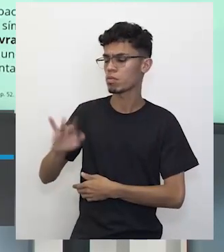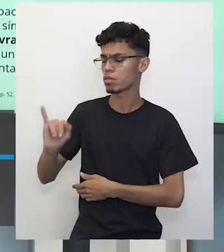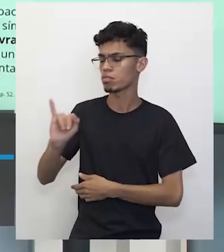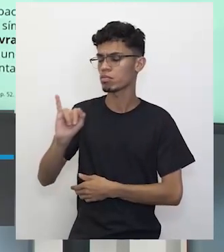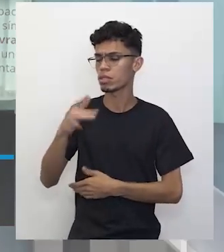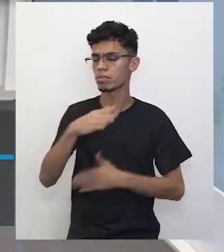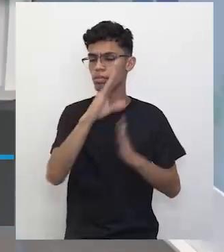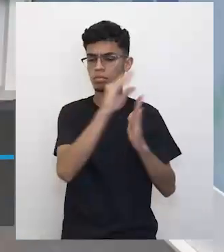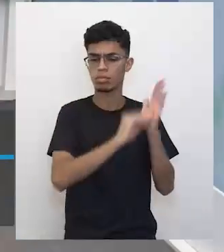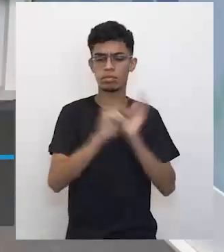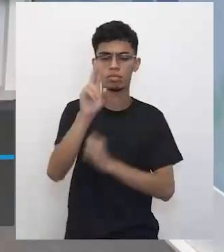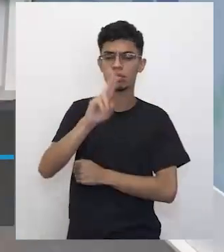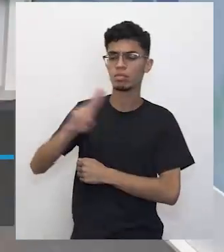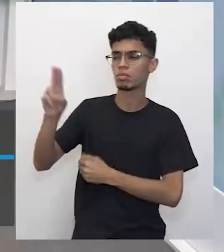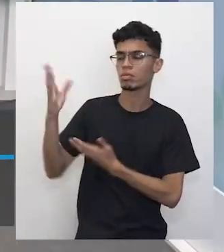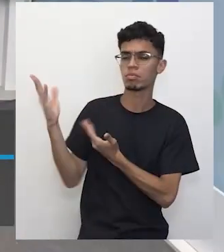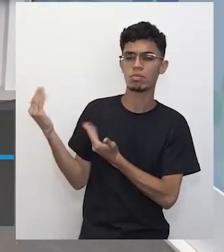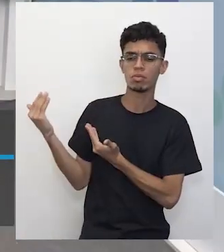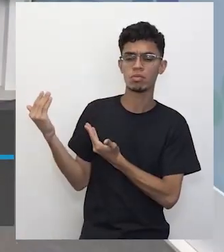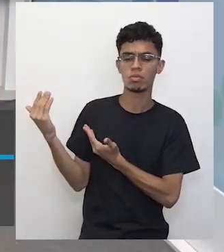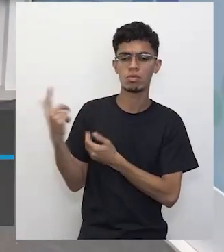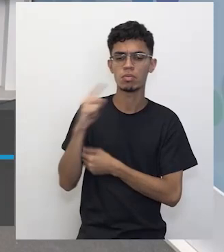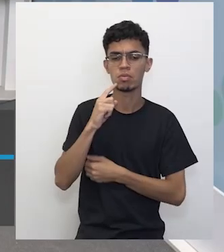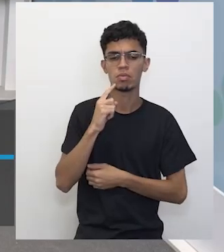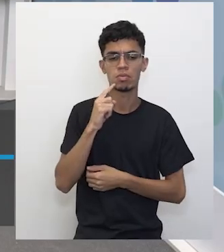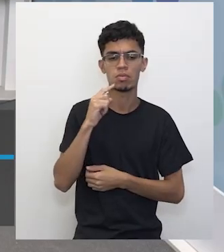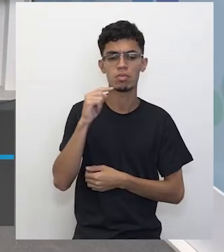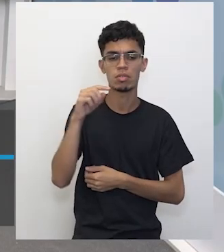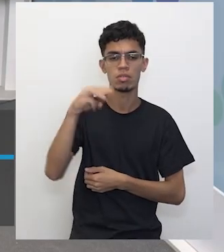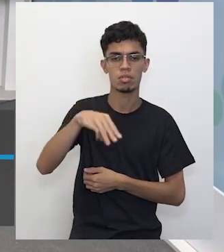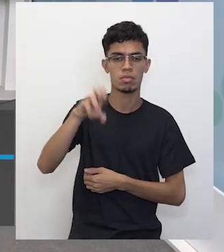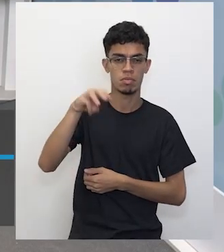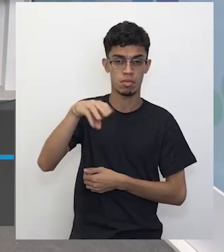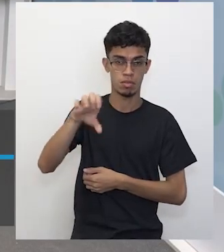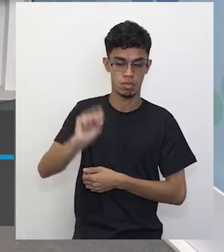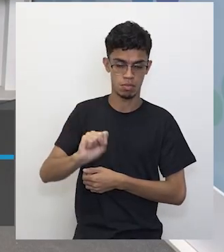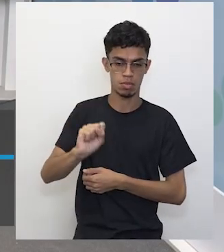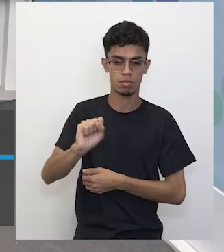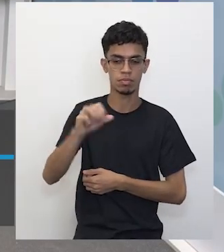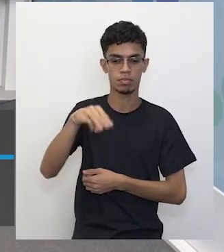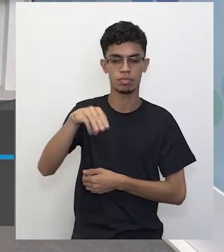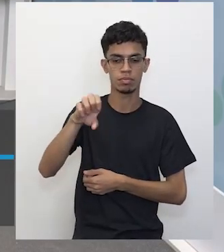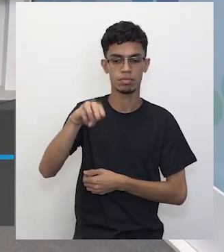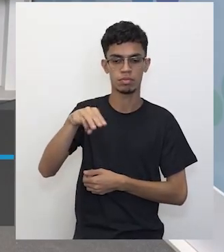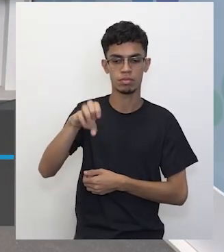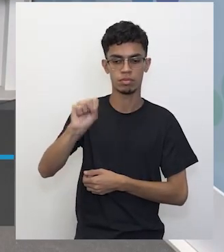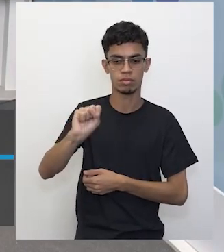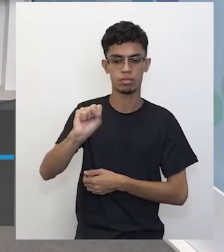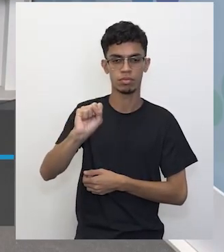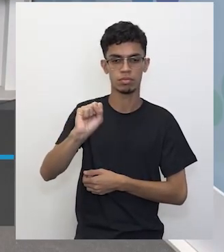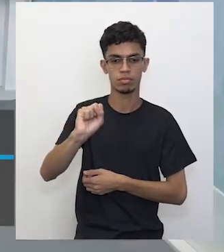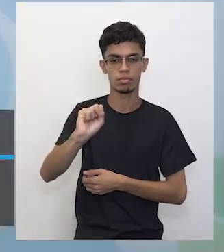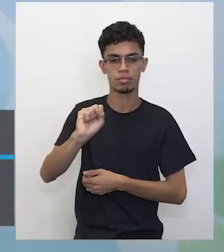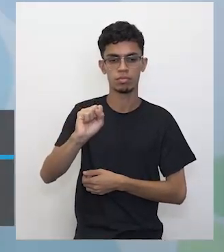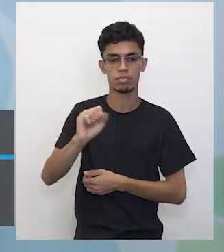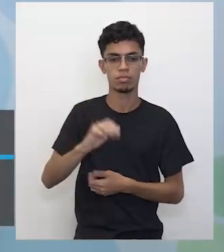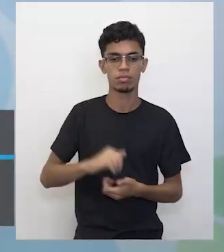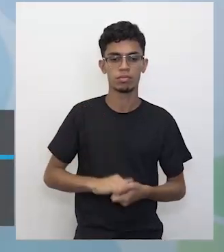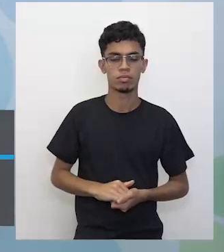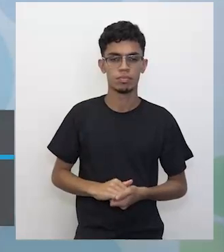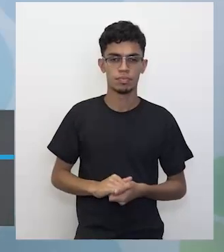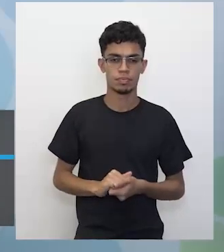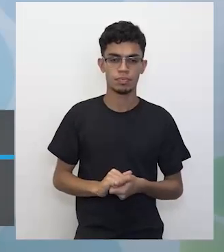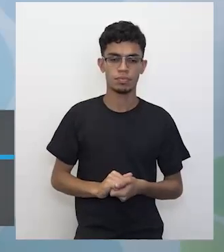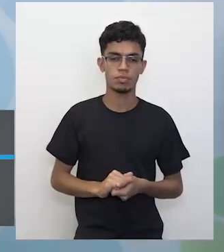mais usados pelos jovens hoje? Meme. Os nossos memes. Me fale de memes. Virais, enfim,